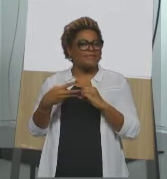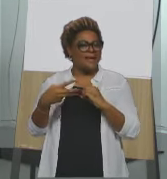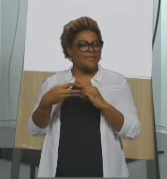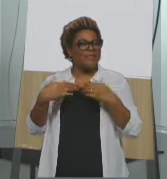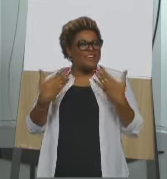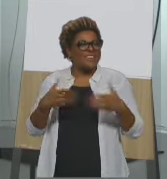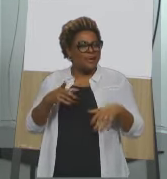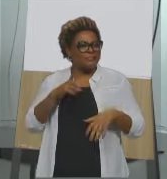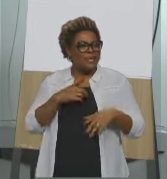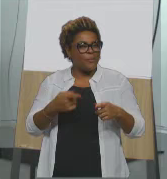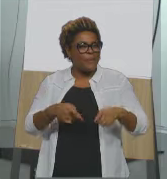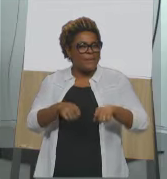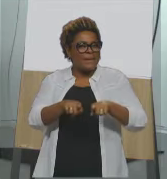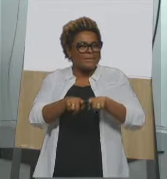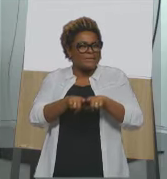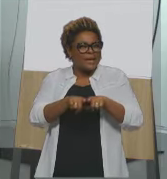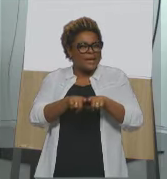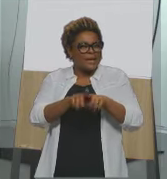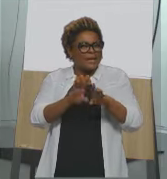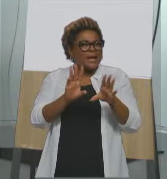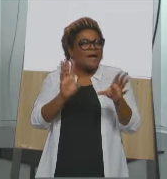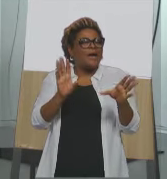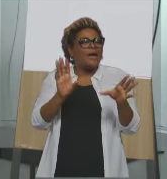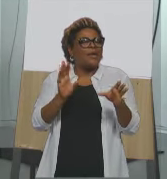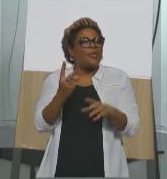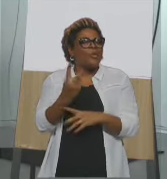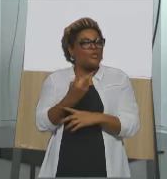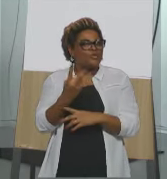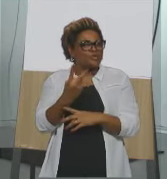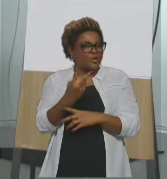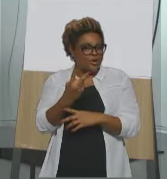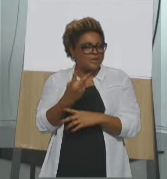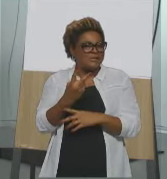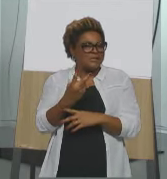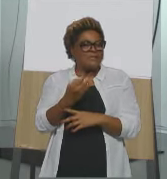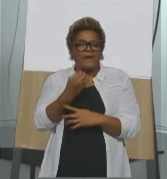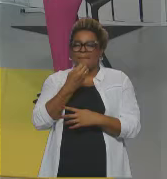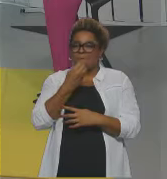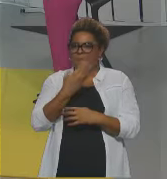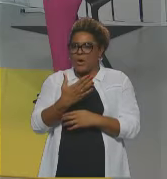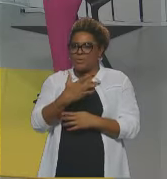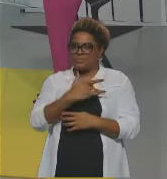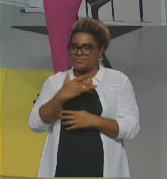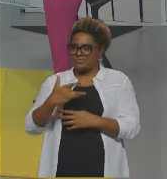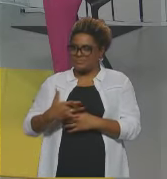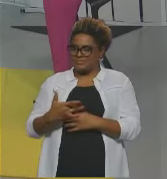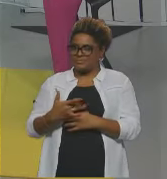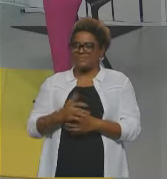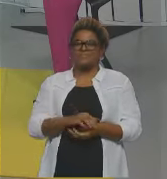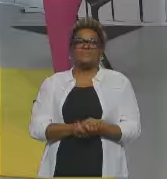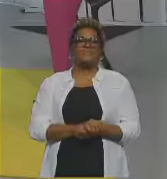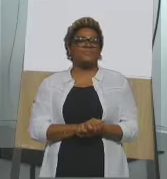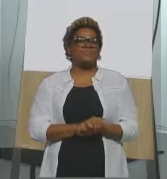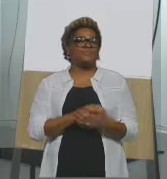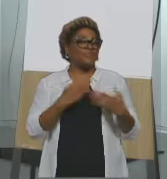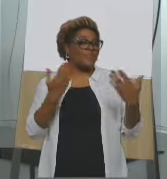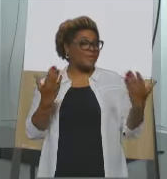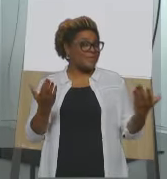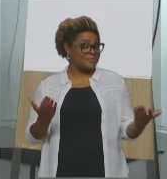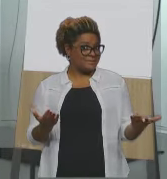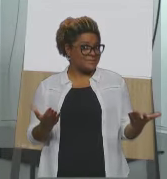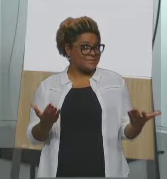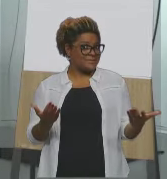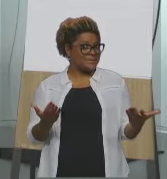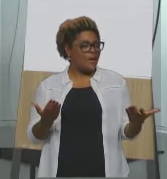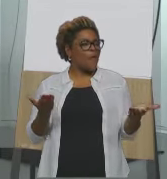uma integração entre os sistemas para o bom funcionamento do seu organismo. Né, Bruna? Então,